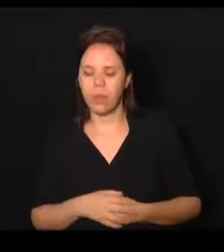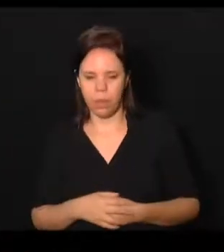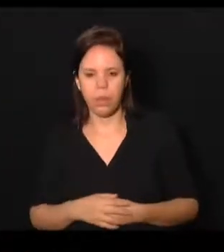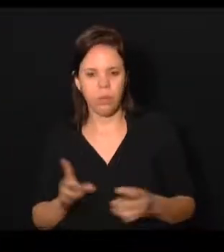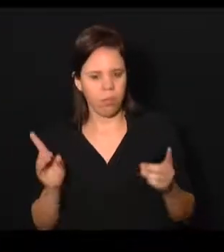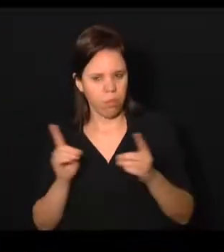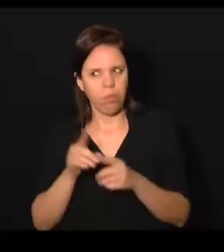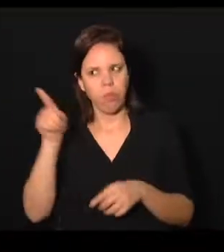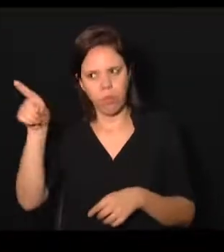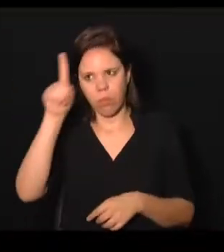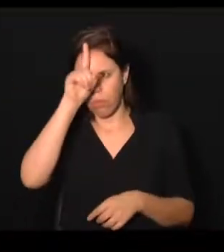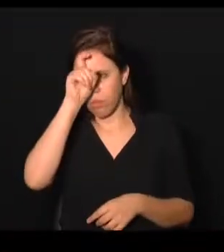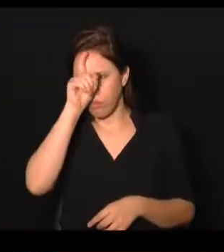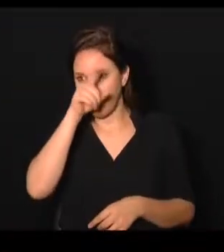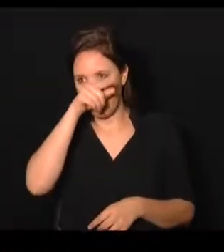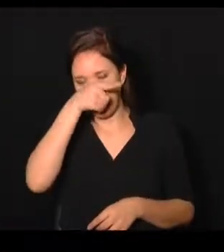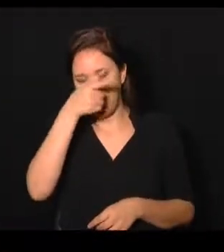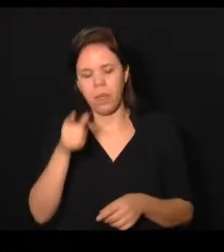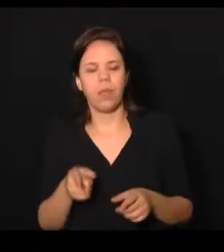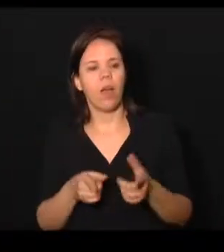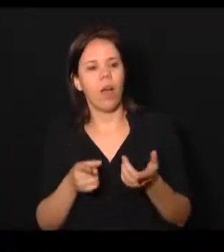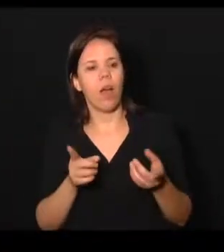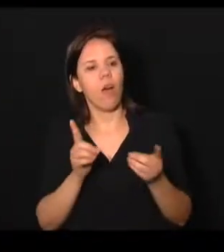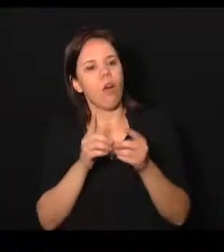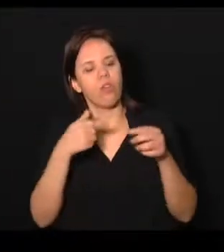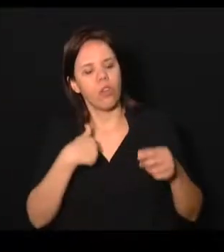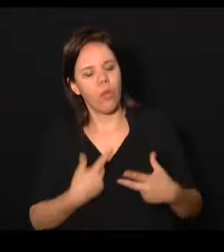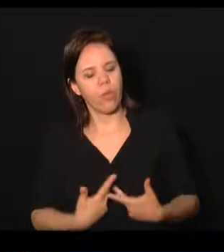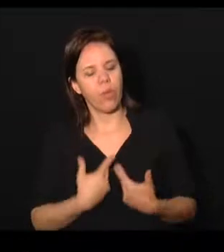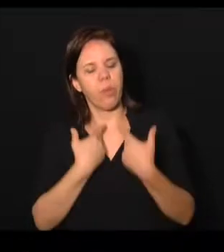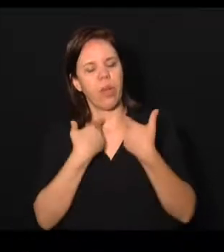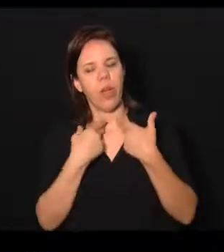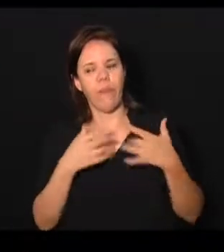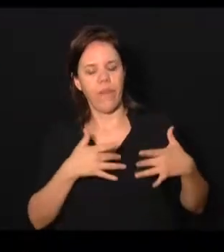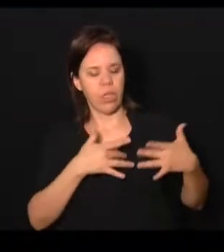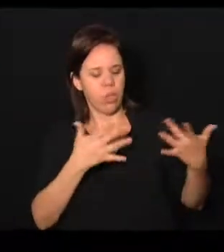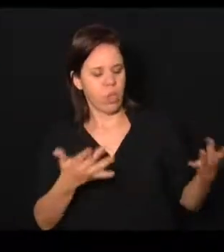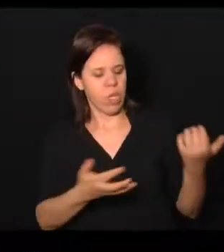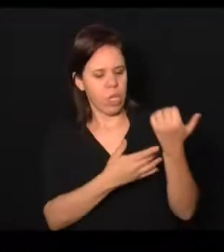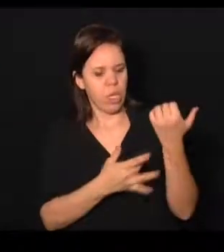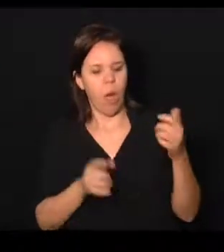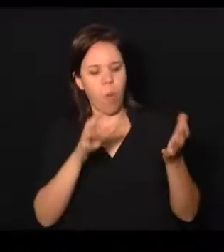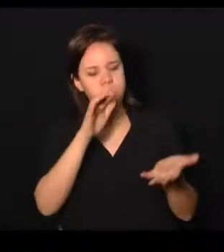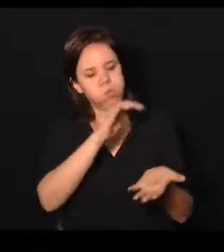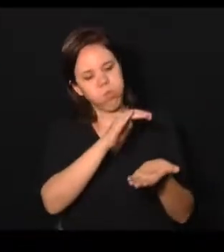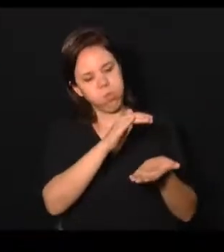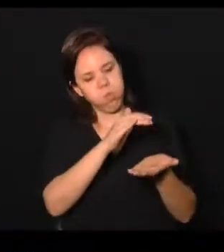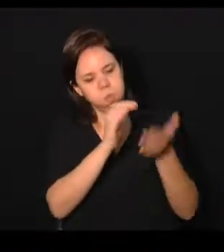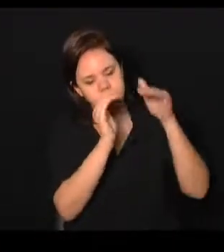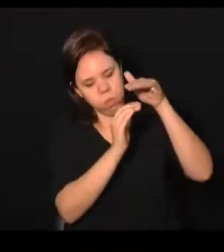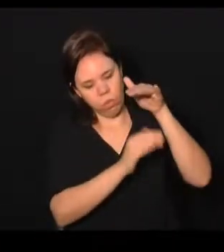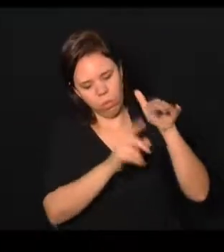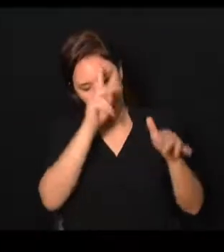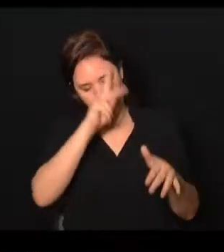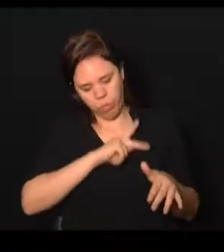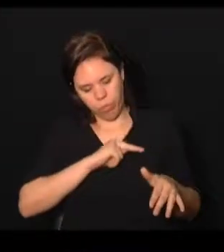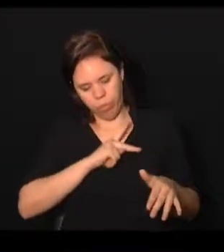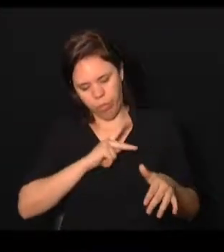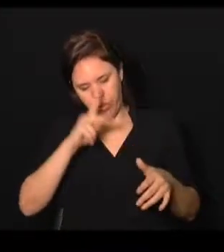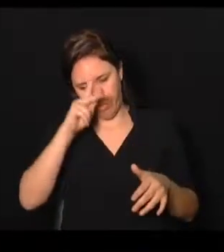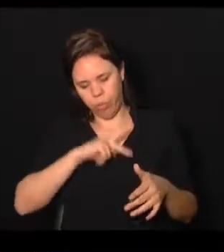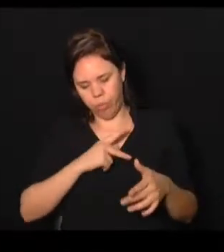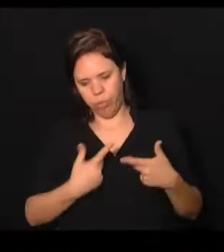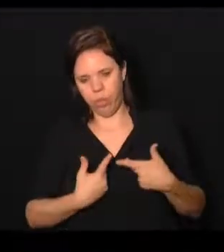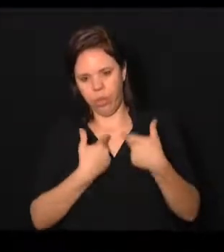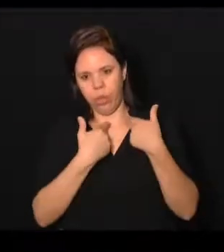atende aquele hospital onde eu vou ser operado, e eu faço uma doação de sangue. Aquela bolsa fica guardada para ser utilizada na minha própria